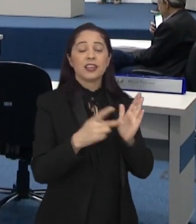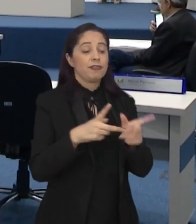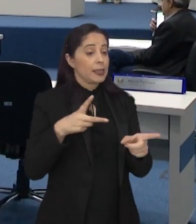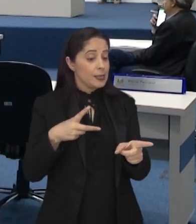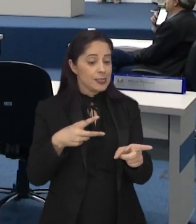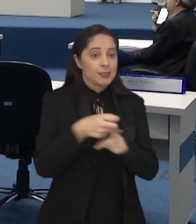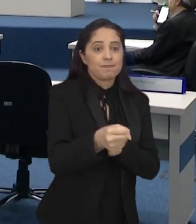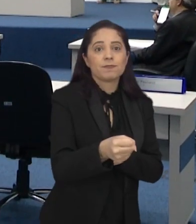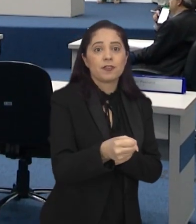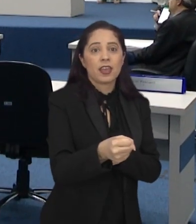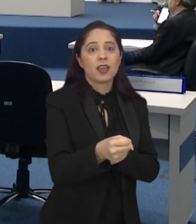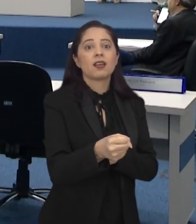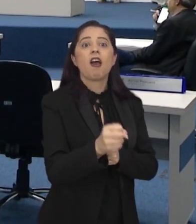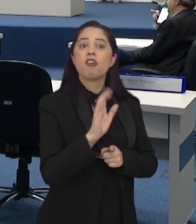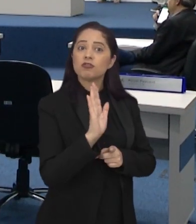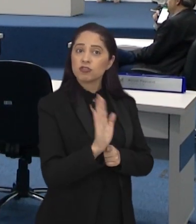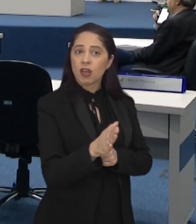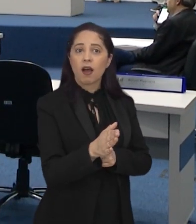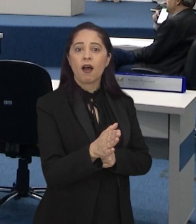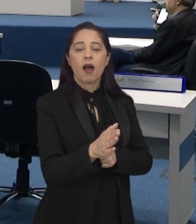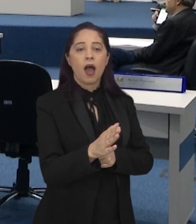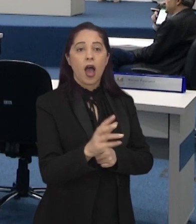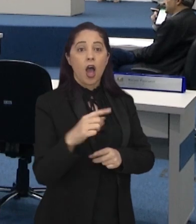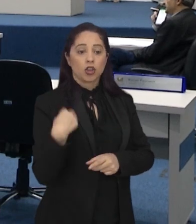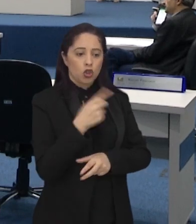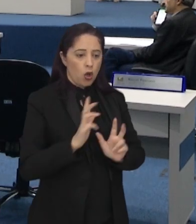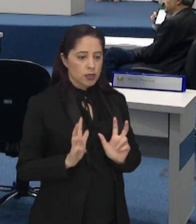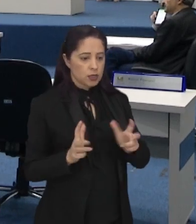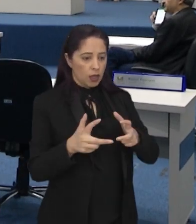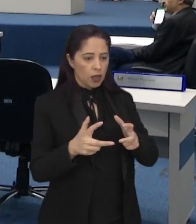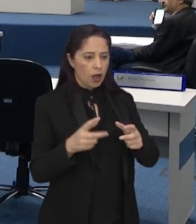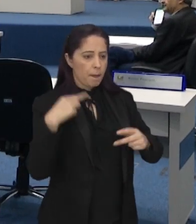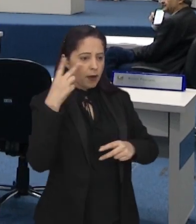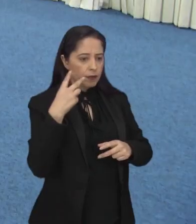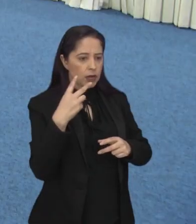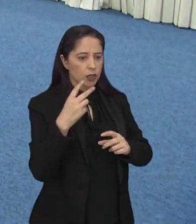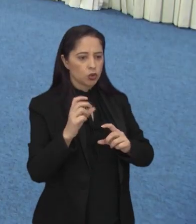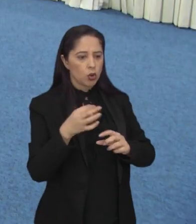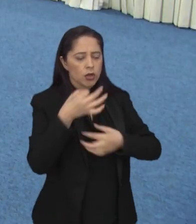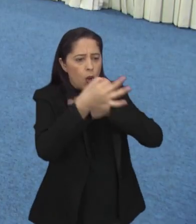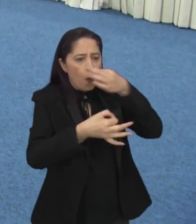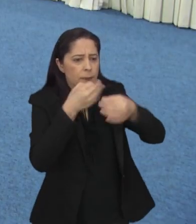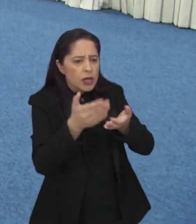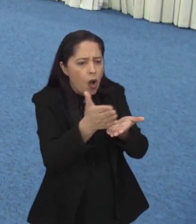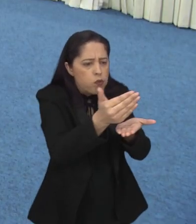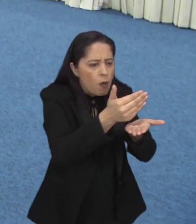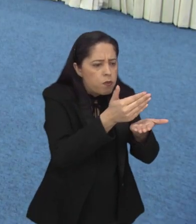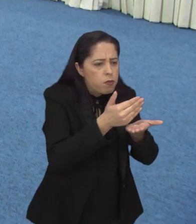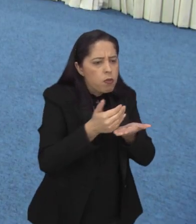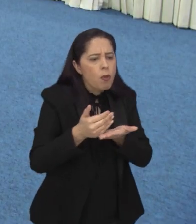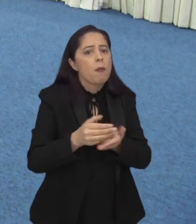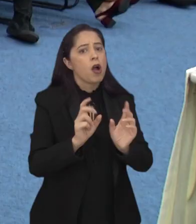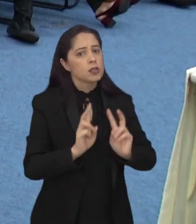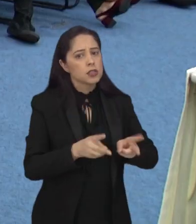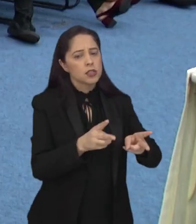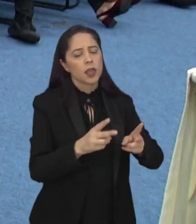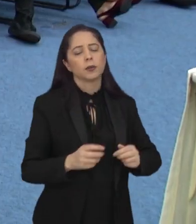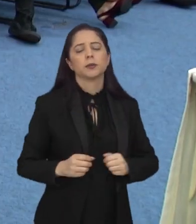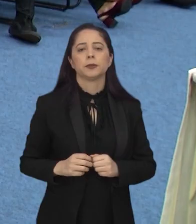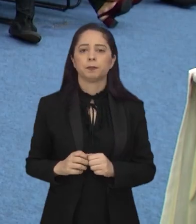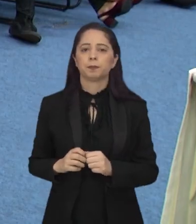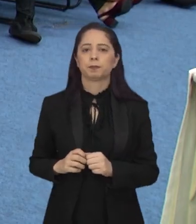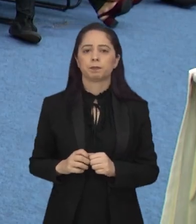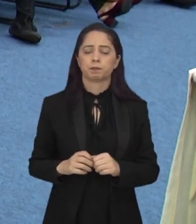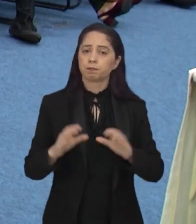criada a partir da aprovação de um requerimento físico ou verbal dos vereadores. As reuniões precisam ser notificadas com pelo